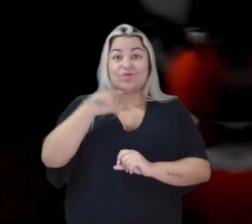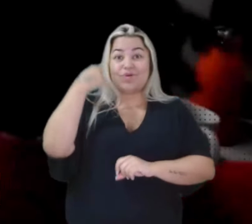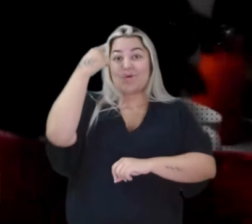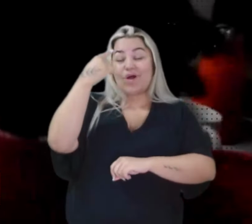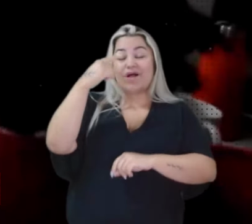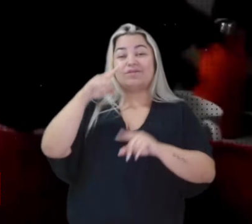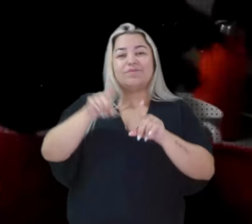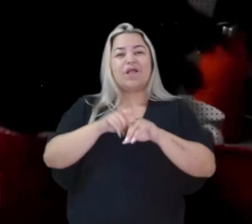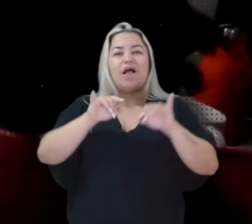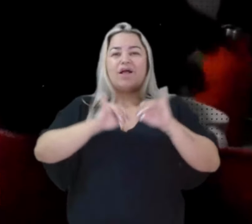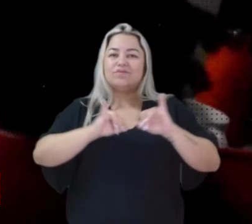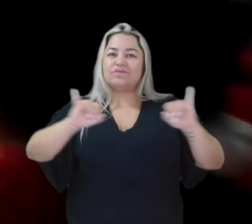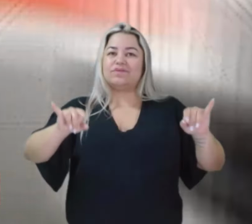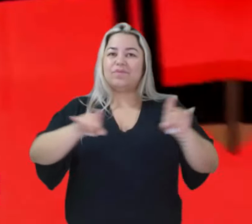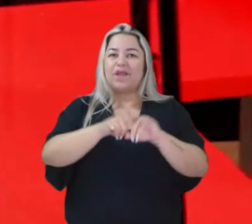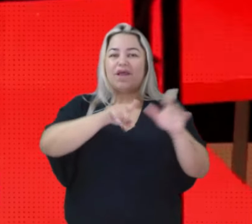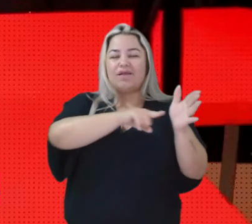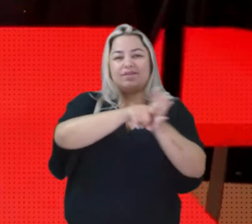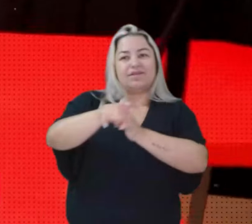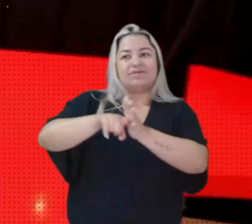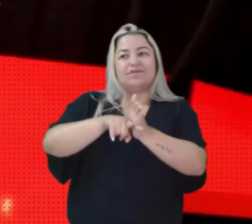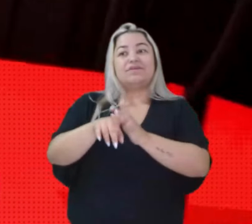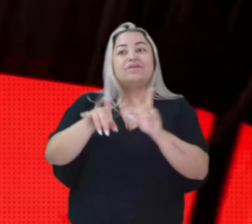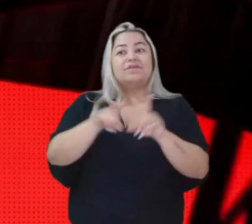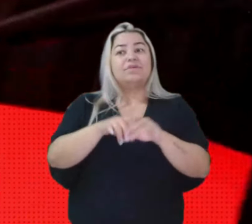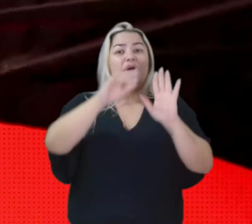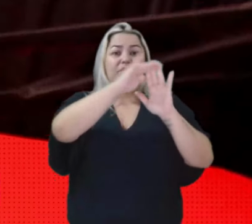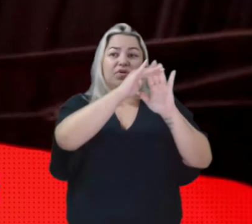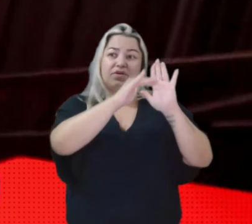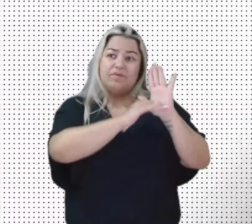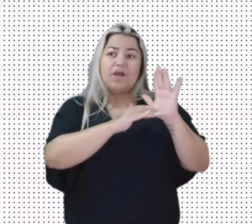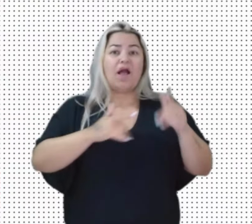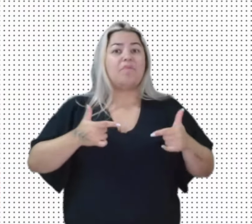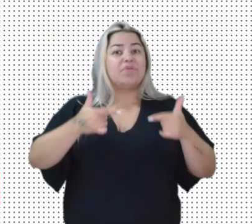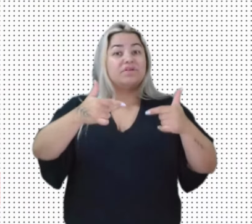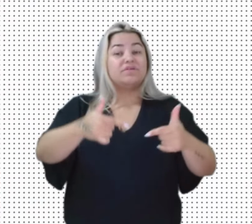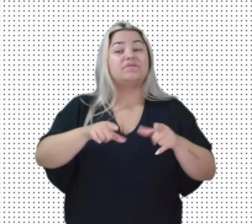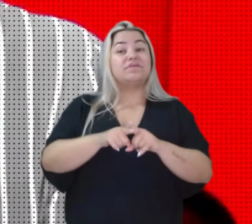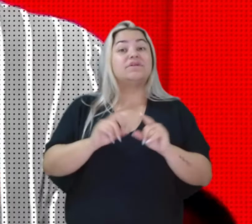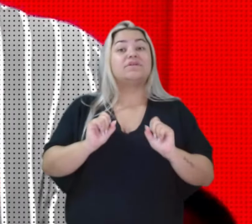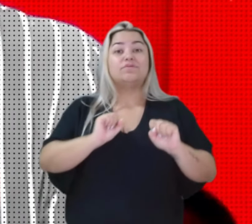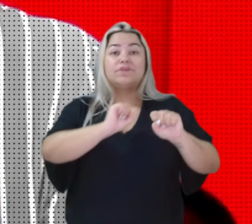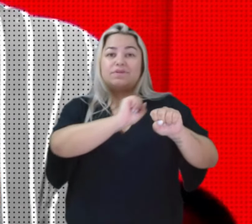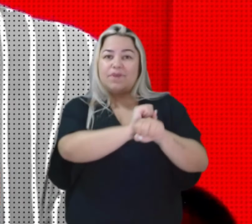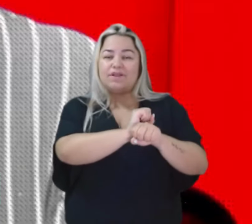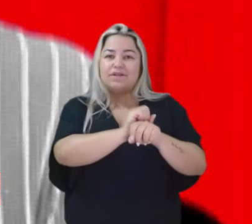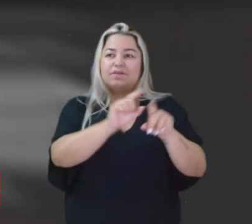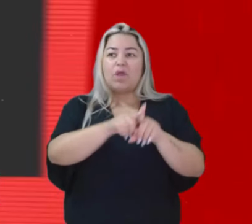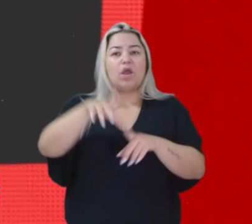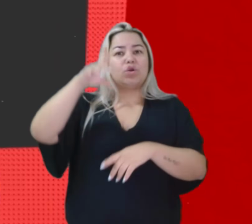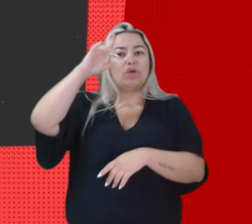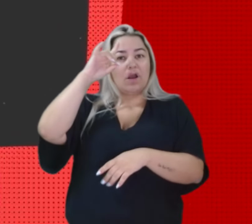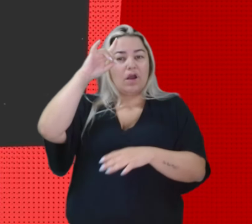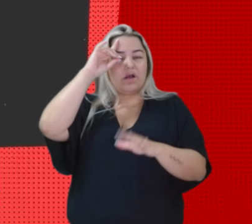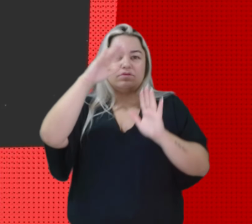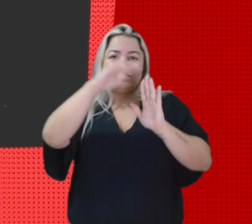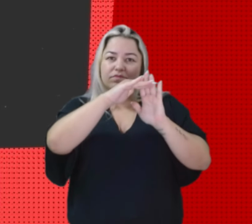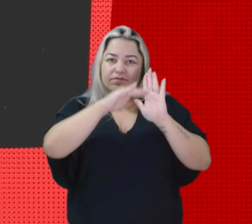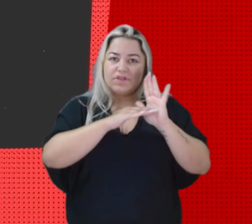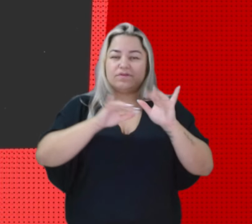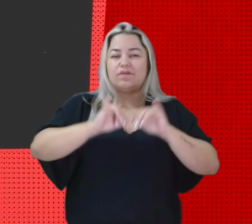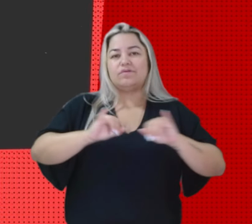as últimas notícias, análises e a programação que a militância tanto espera. Programas diários como Notícias do